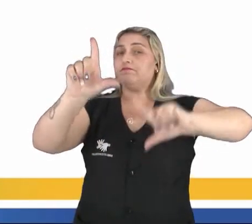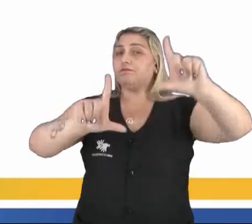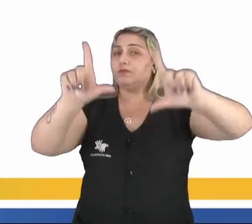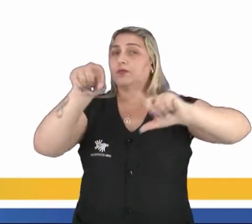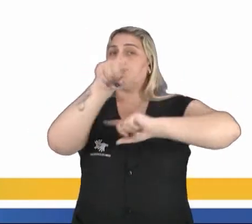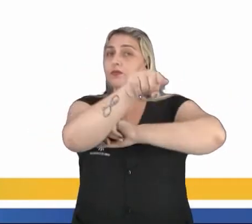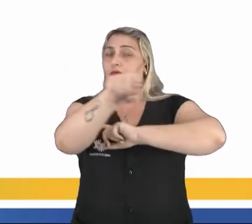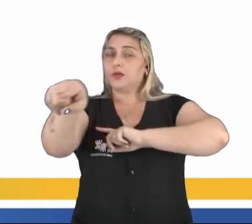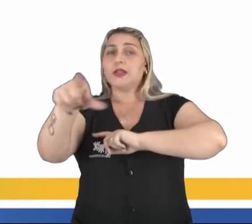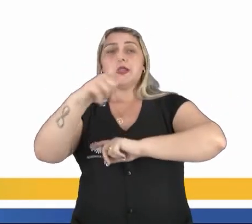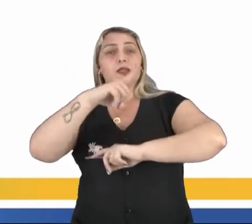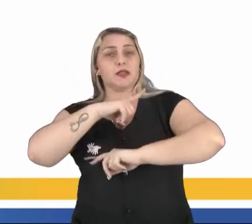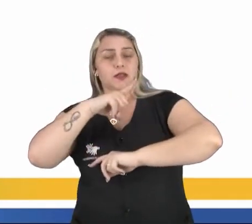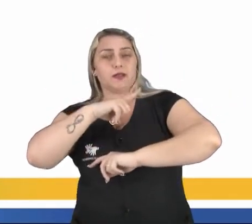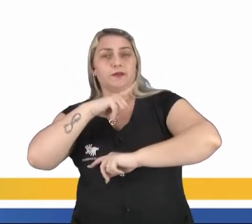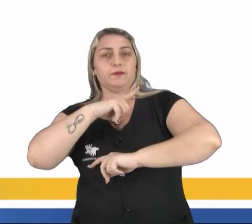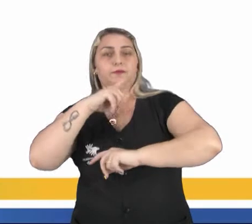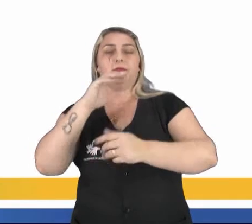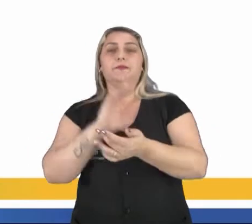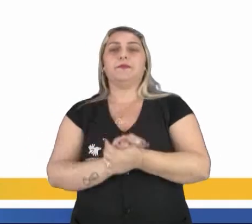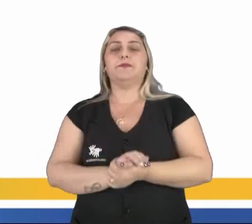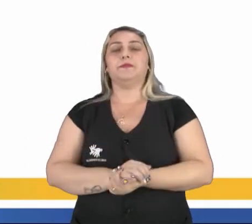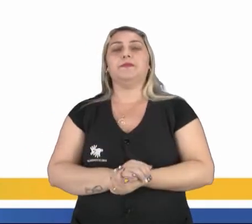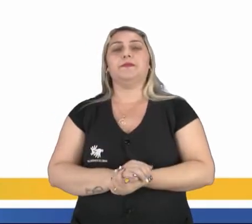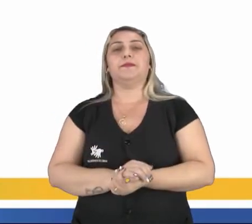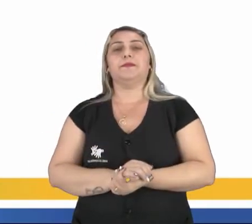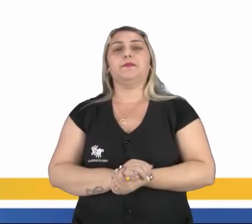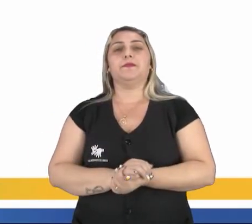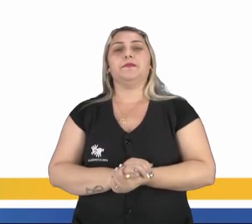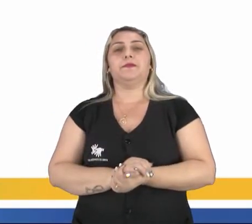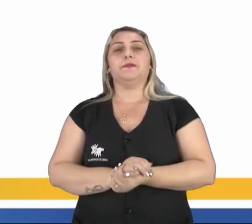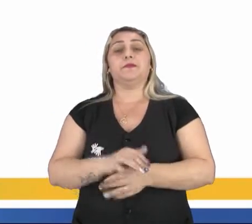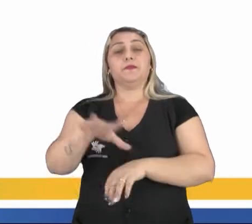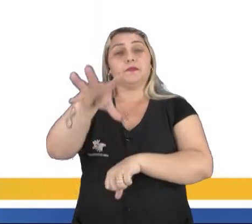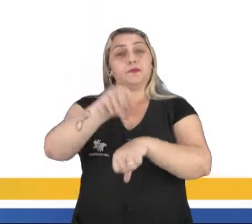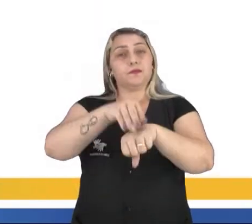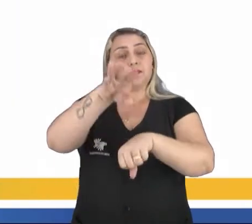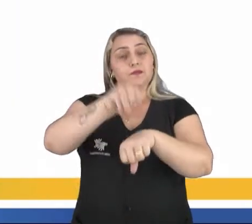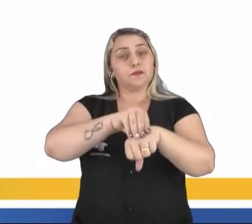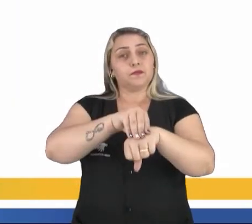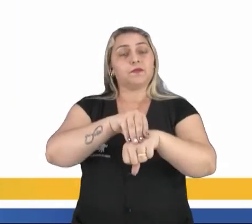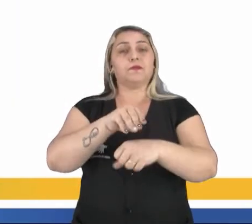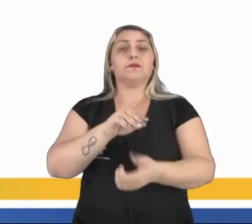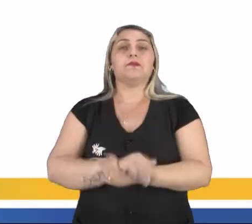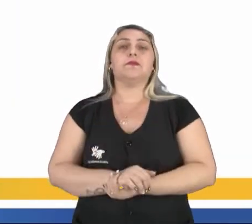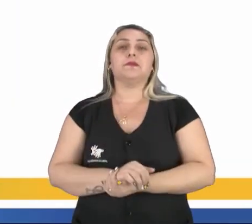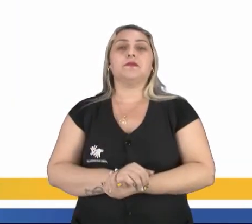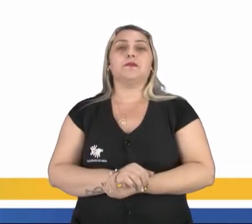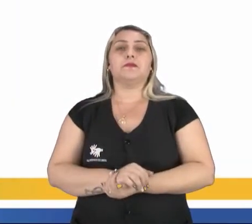que vocês tenham aí esse vasto